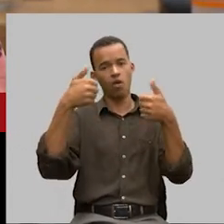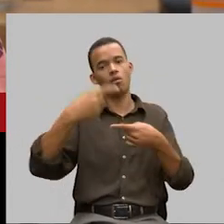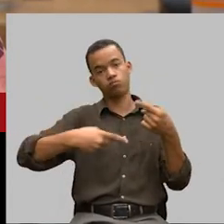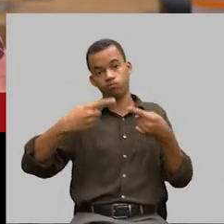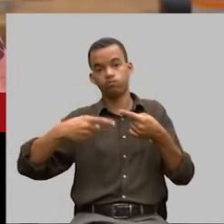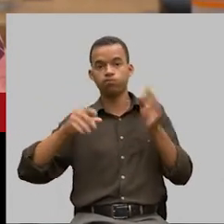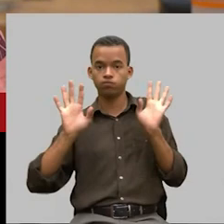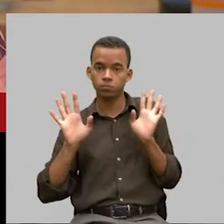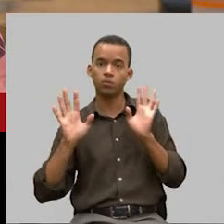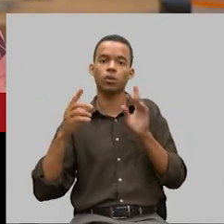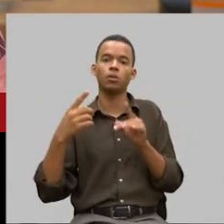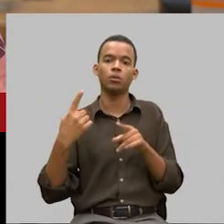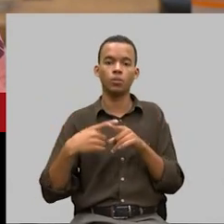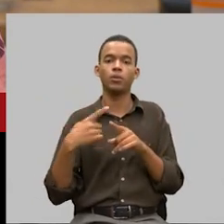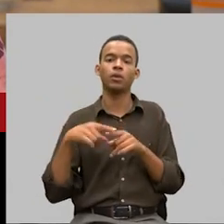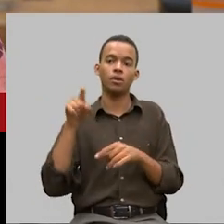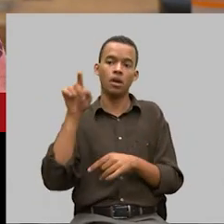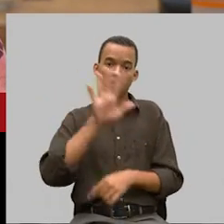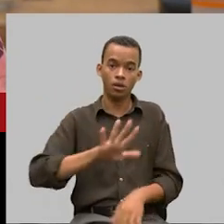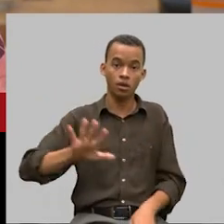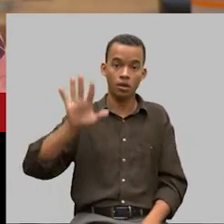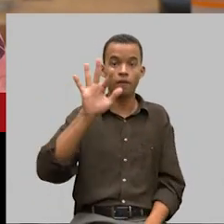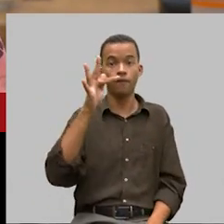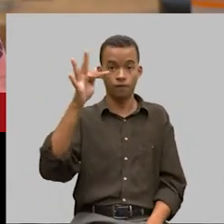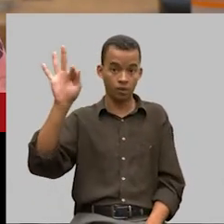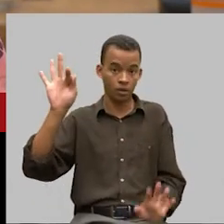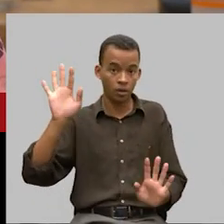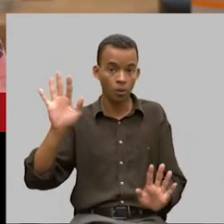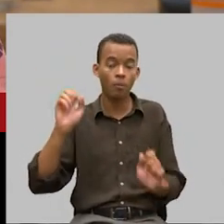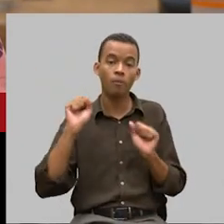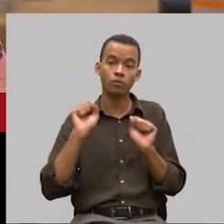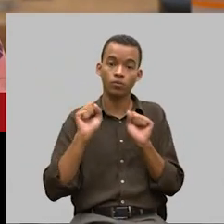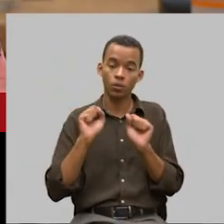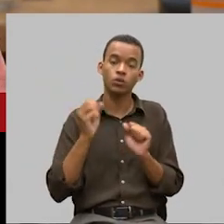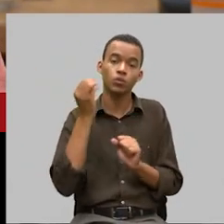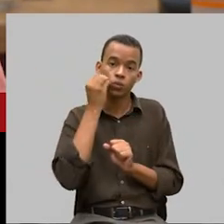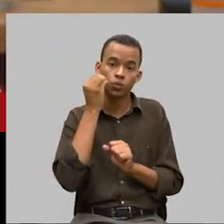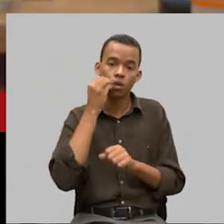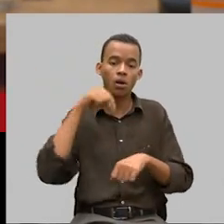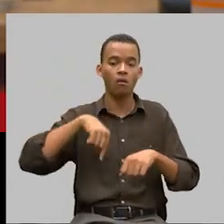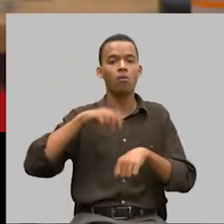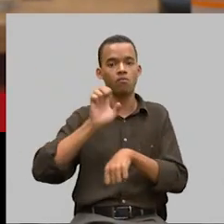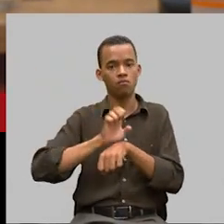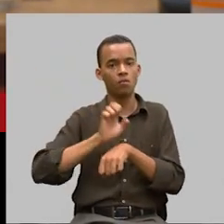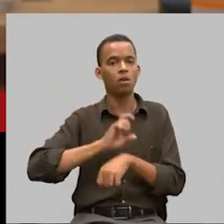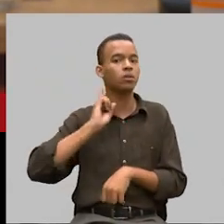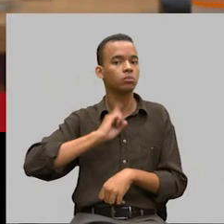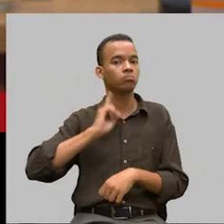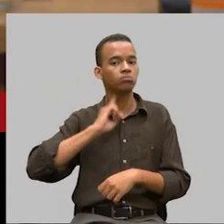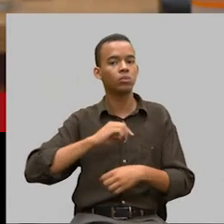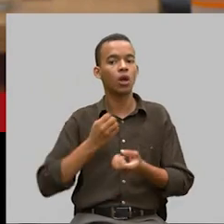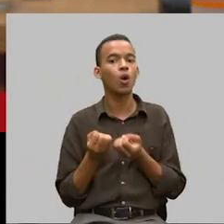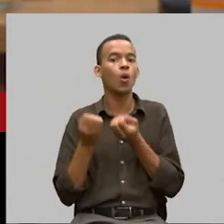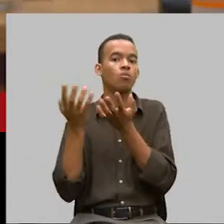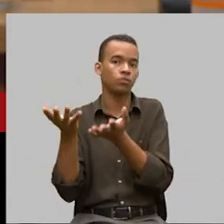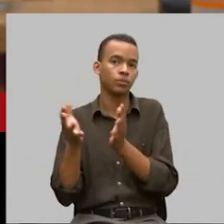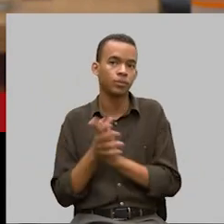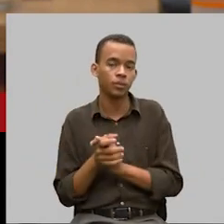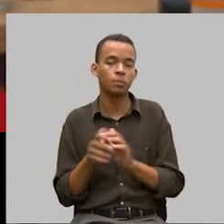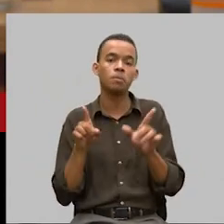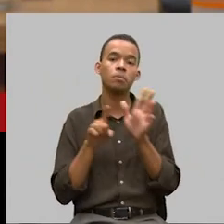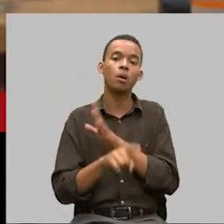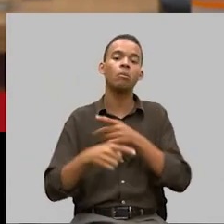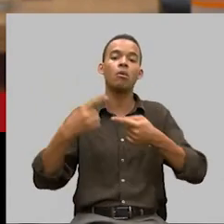que é a nível Federal né mas não significa que não possa ter participação do Estado o Estado tem alguma política de